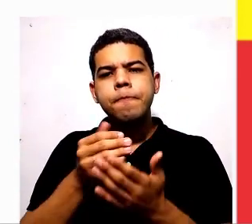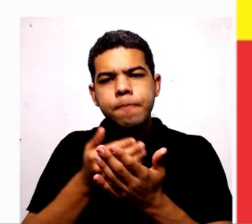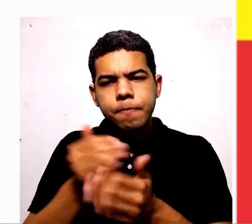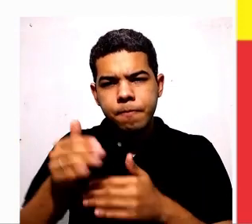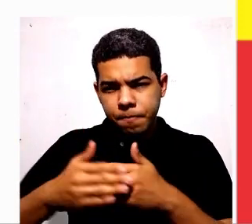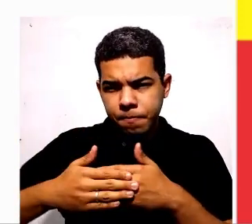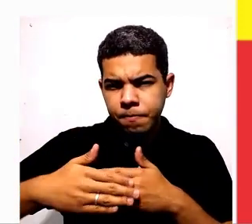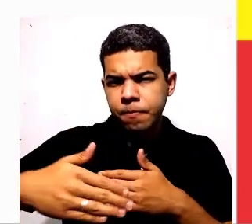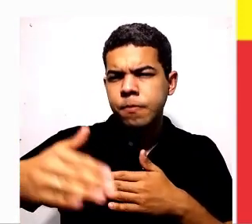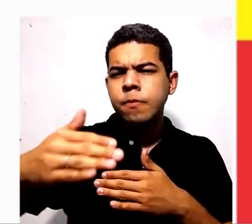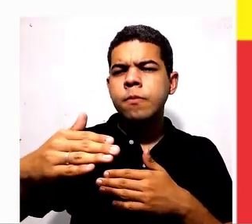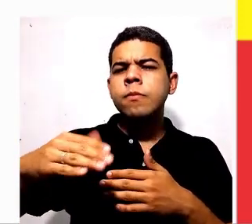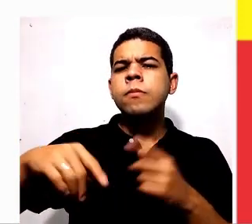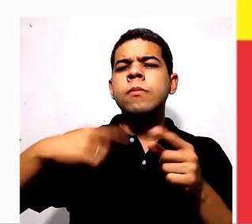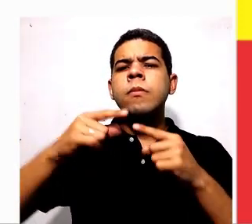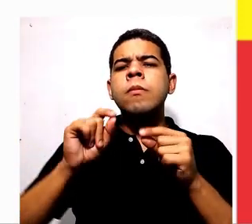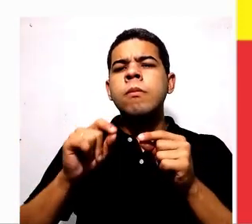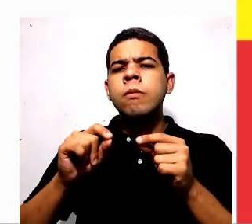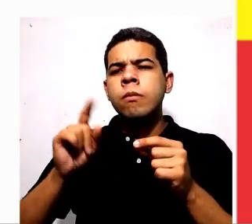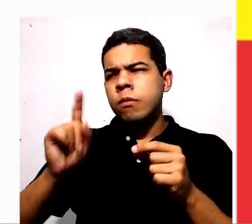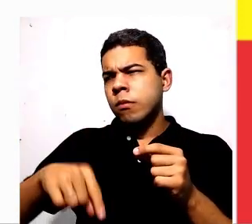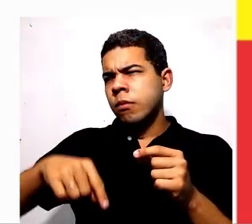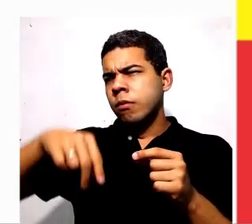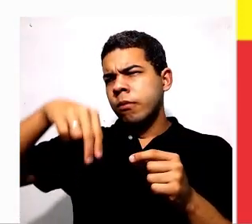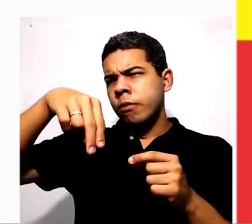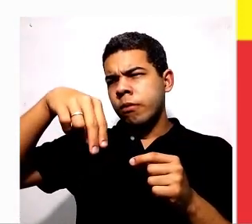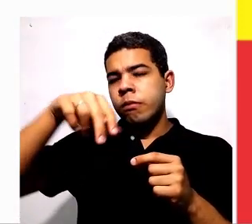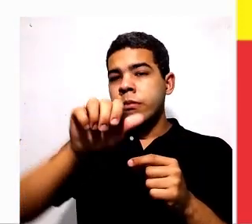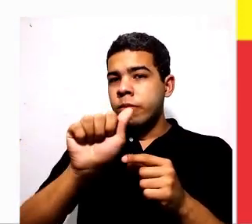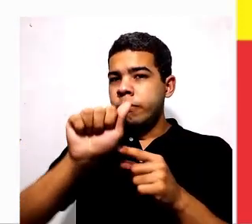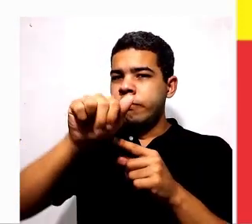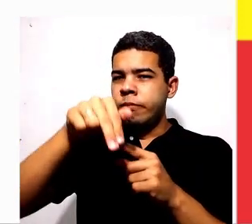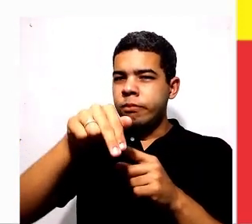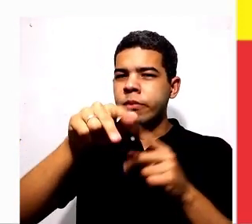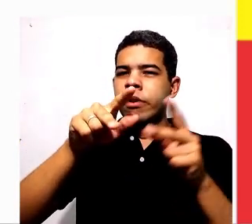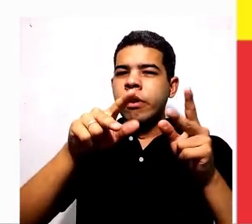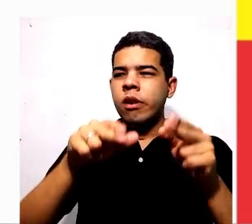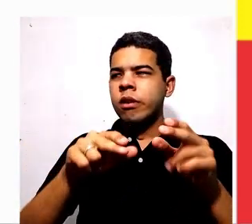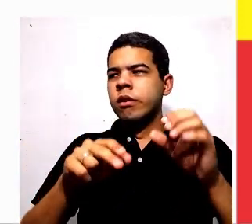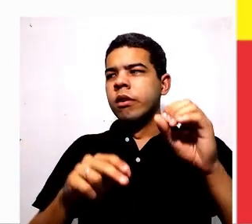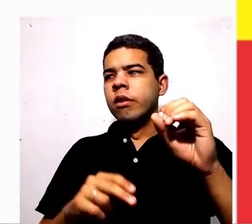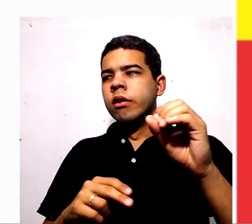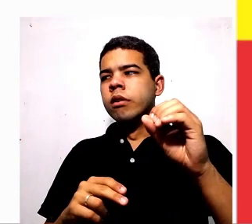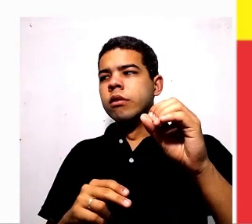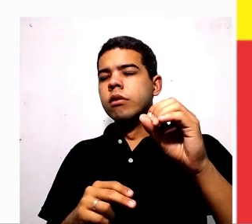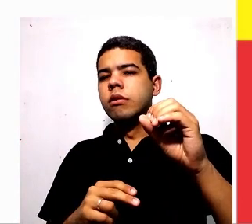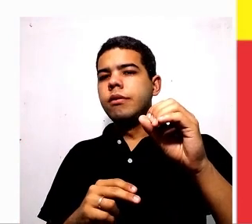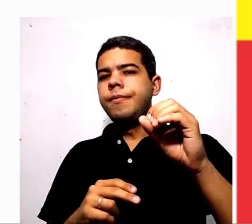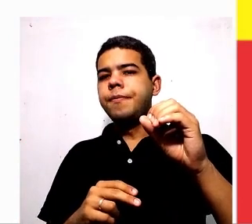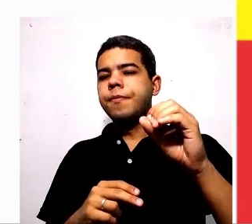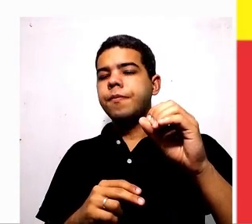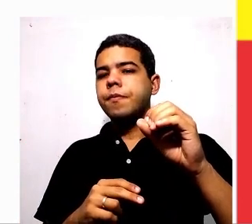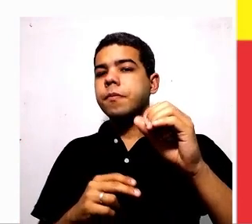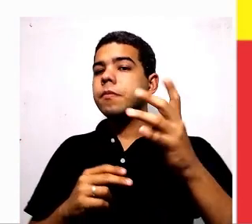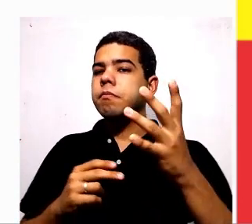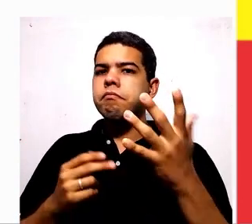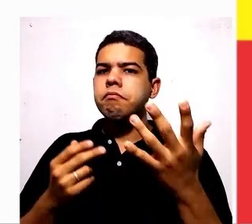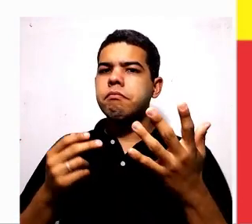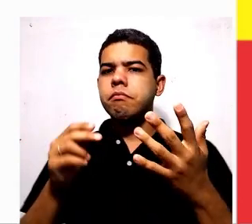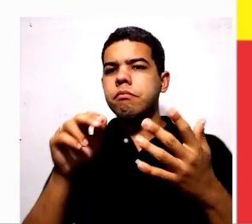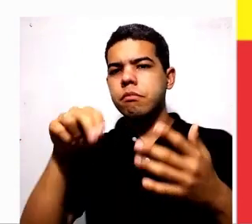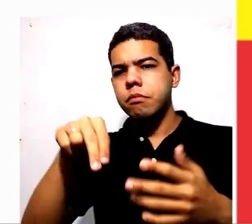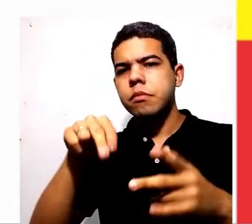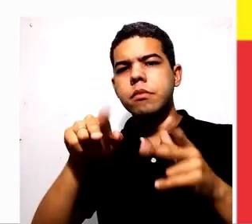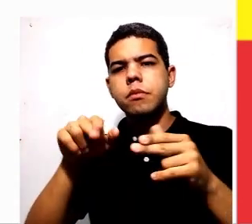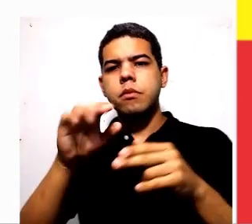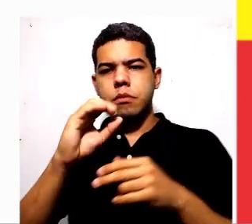igual a 0, vai fazer o quê? A n é igual a 0. Então, ó, você vai colocar a 0, nesse caso aí vai ser n, vai ser